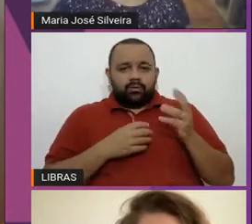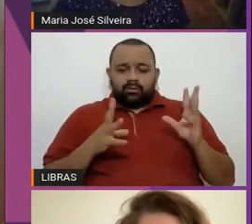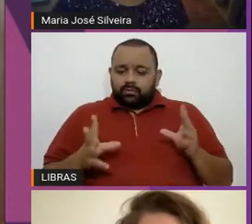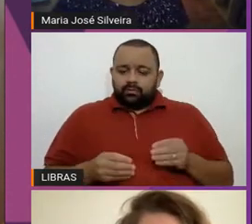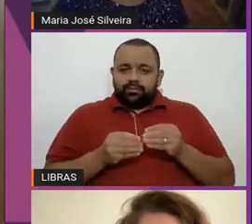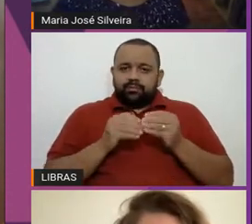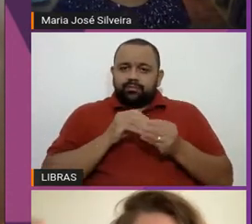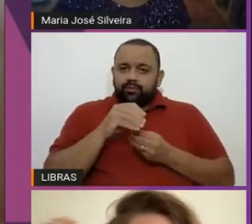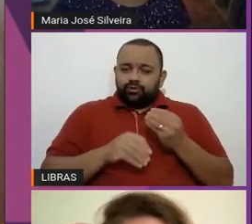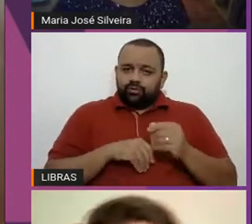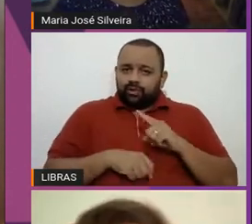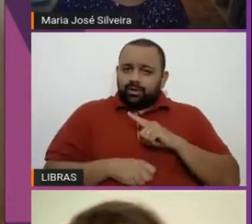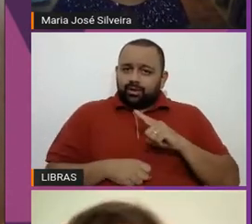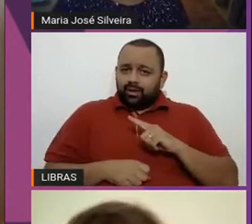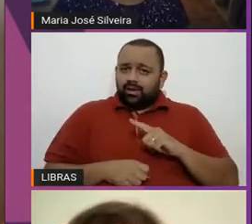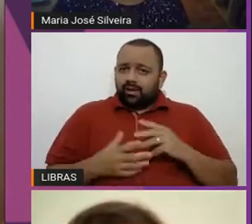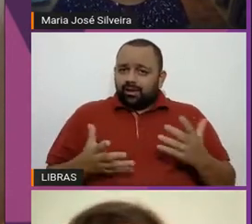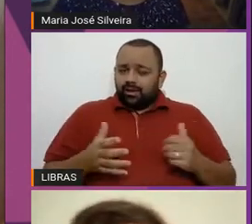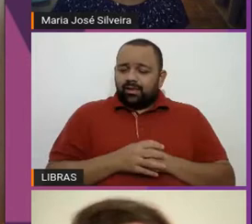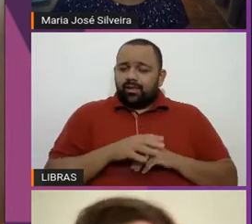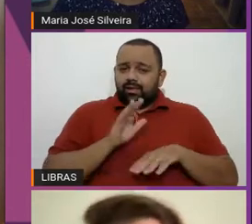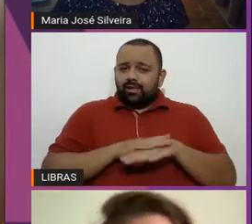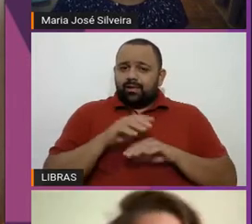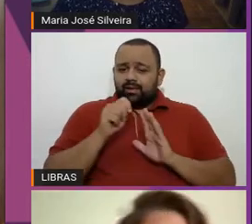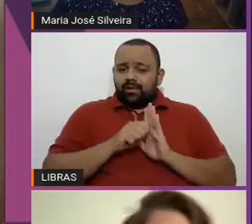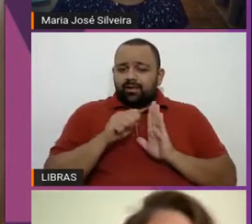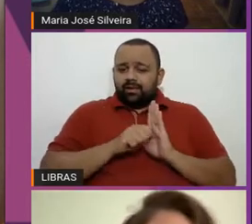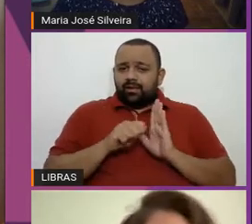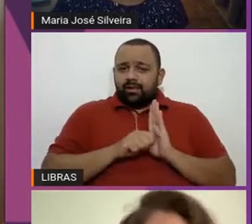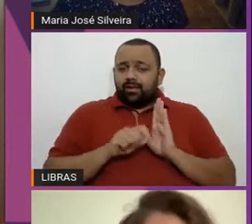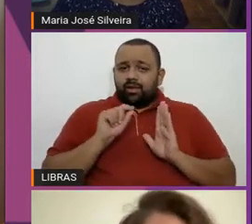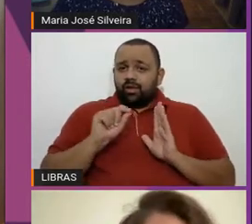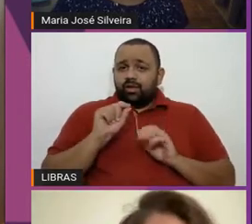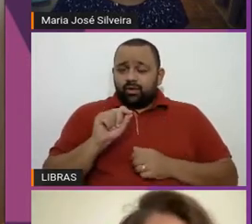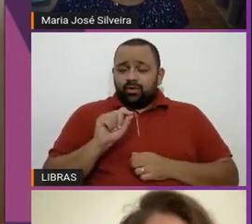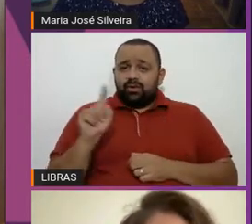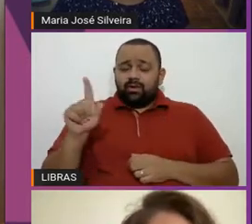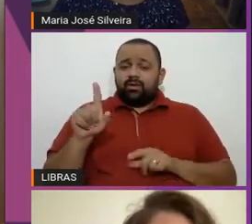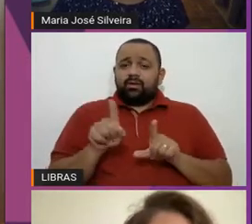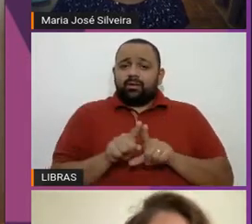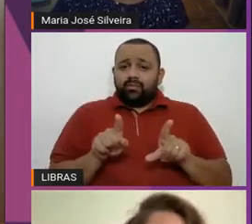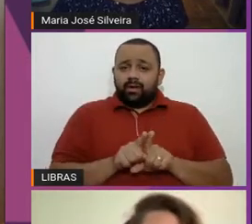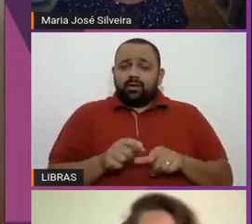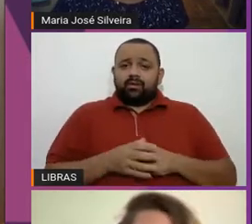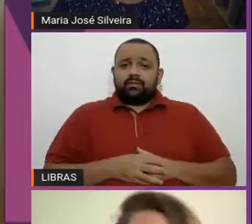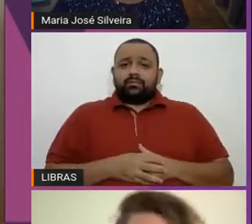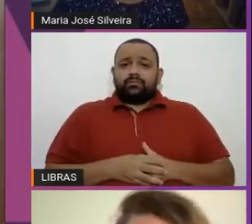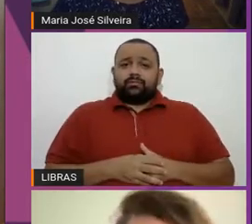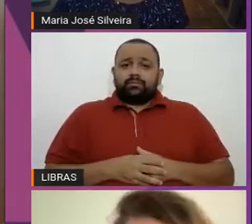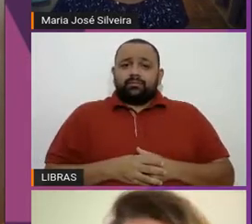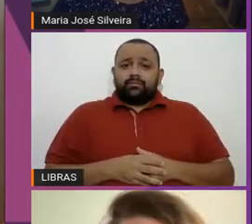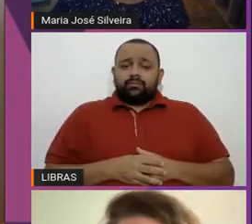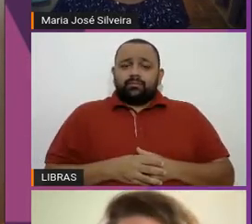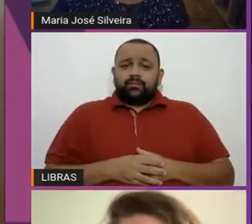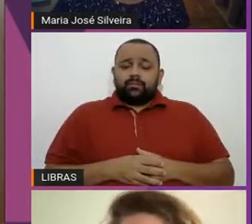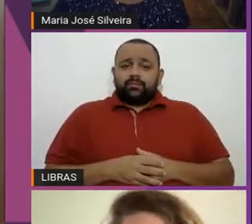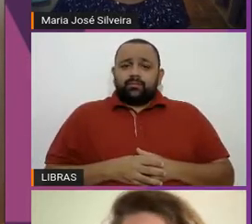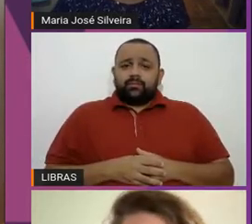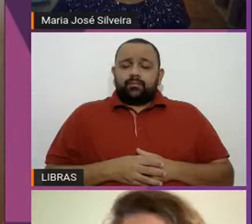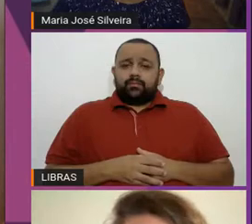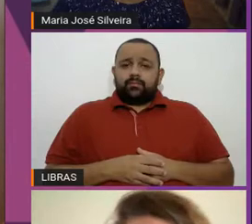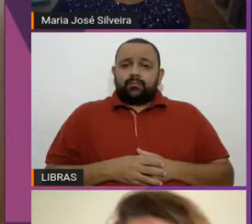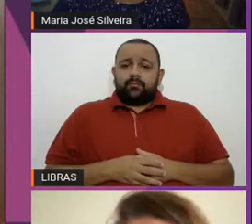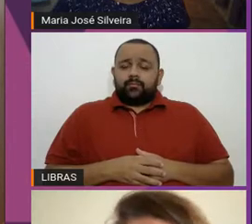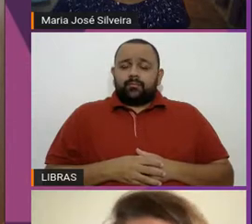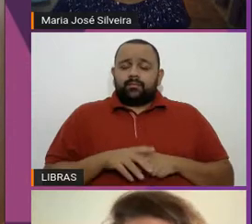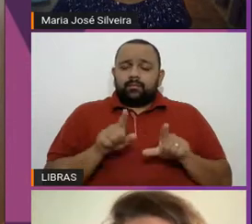essa esse registro desse duplo registro Você também é entende como recurso